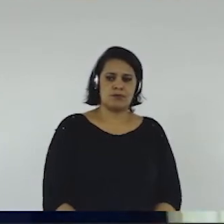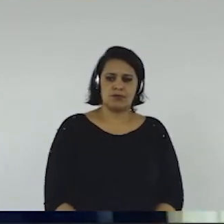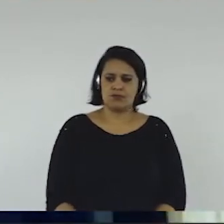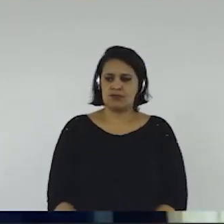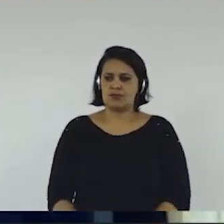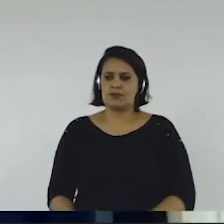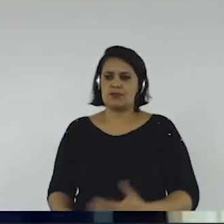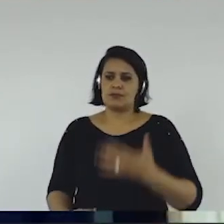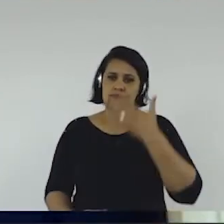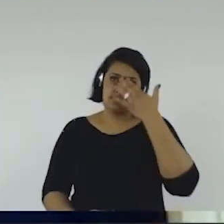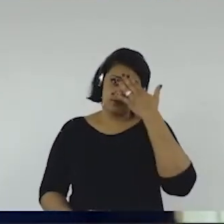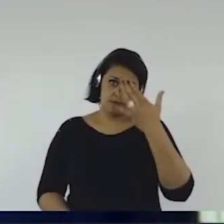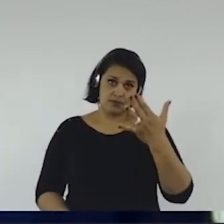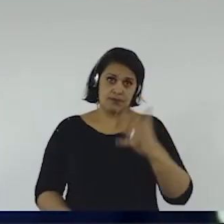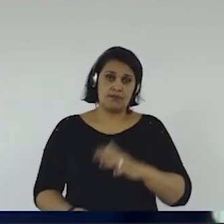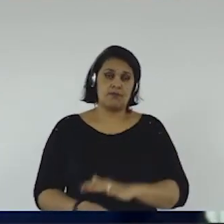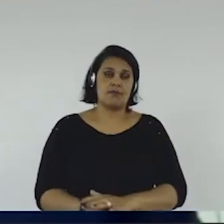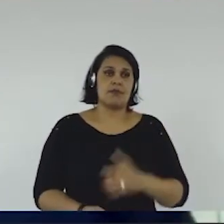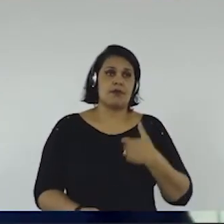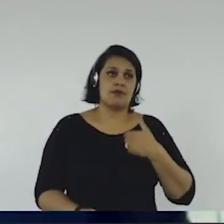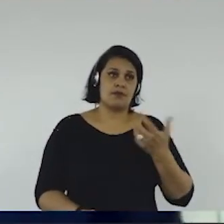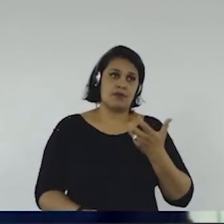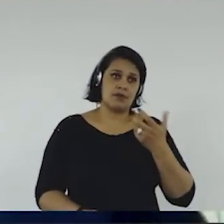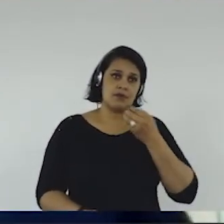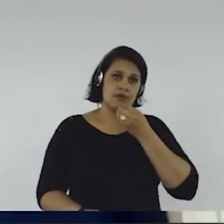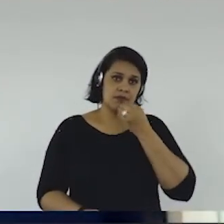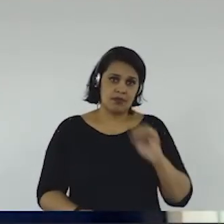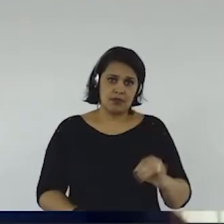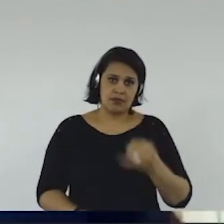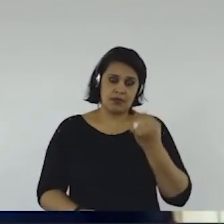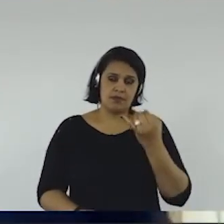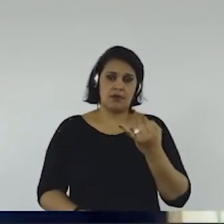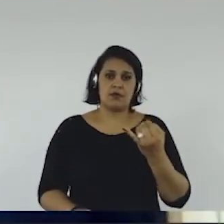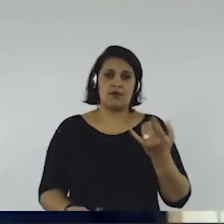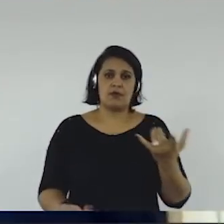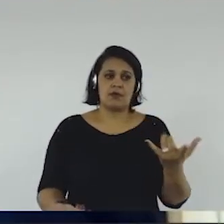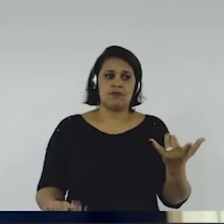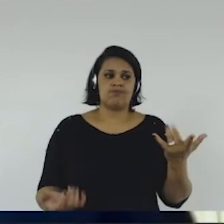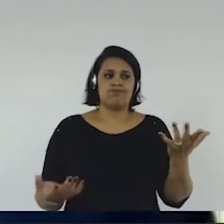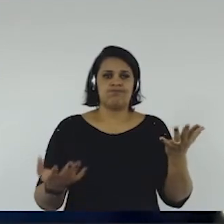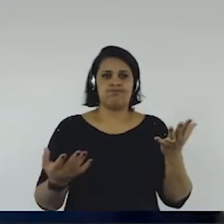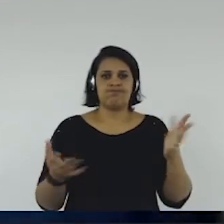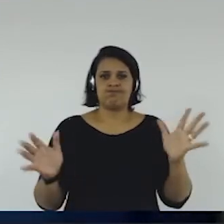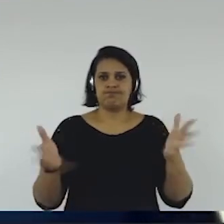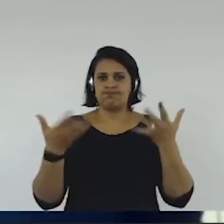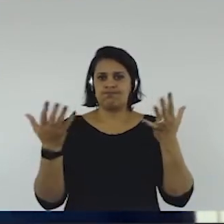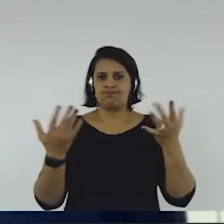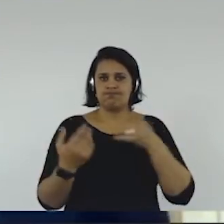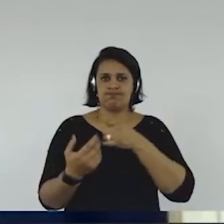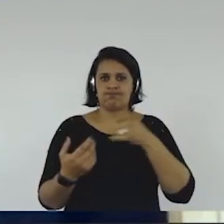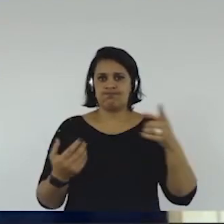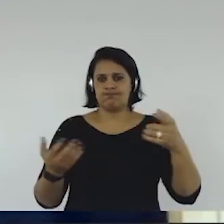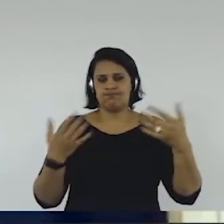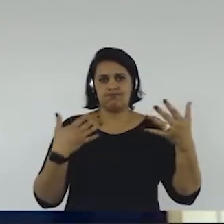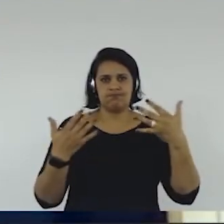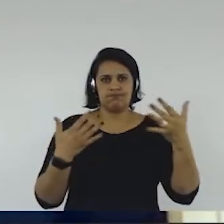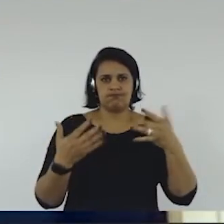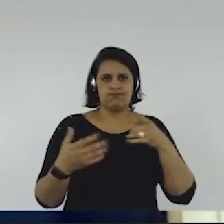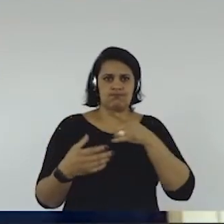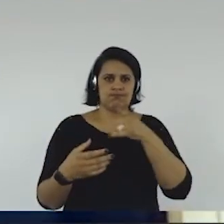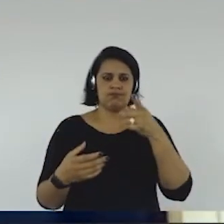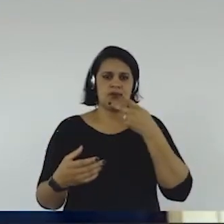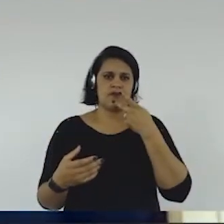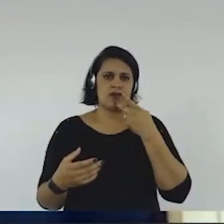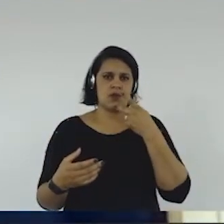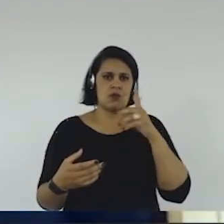a oportunidade para instigar aqui um debate em face do que o doutor